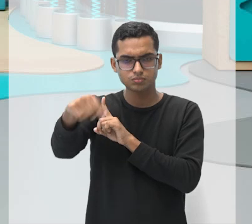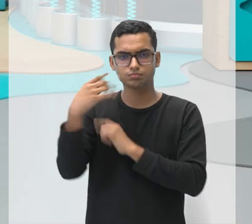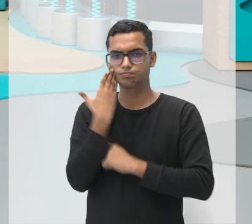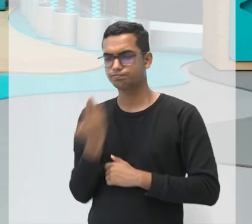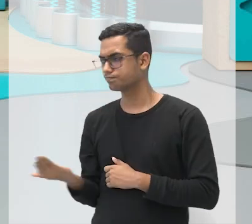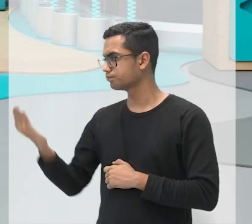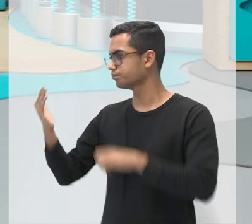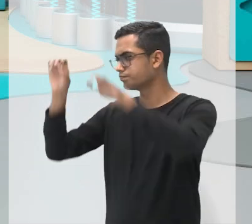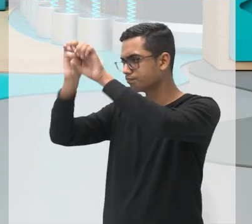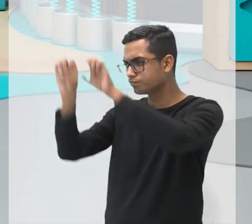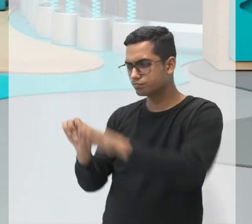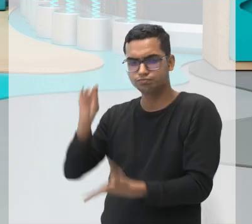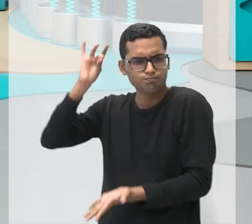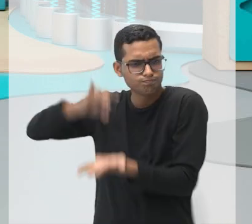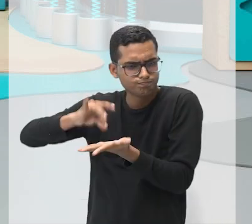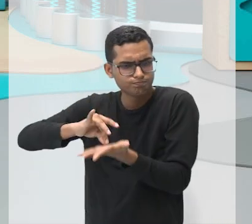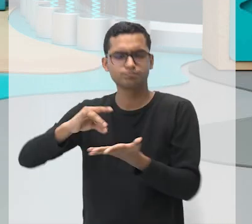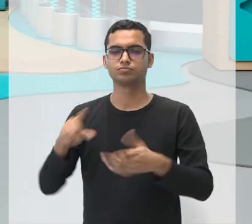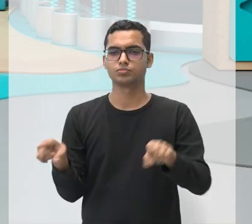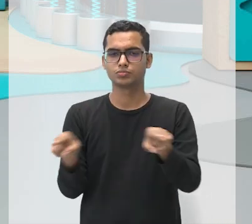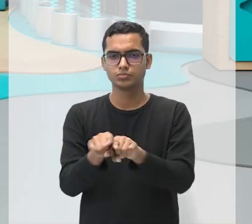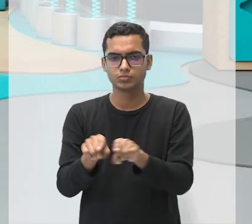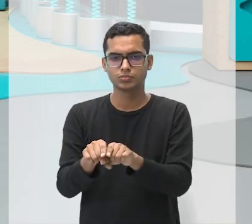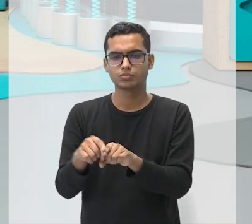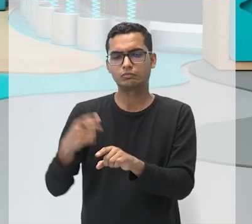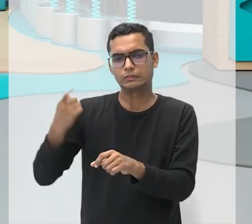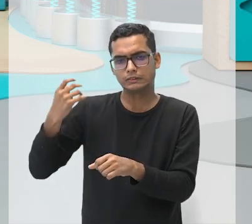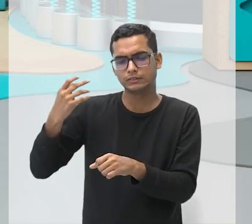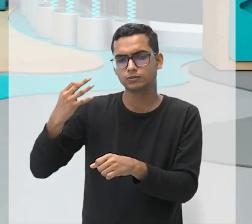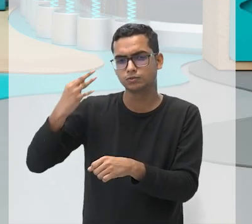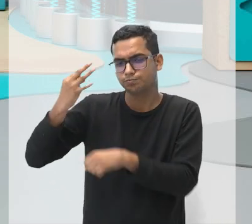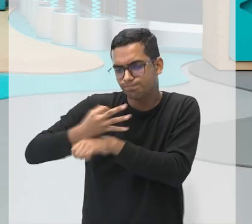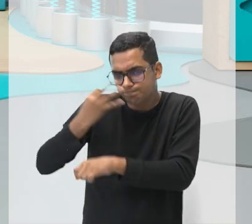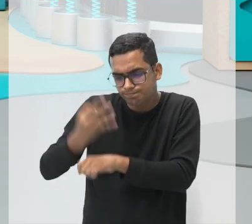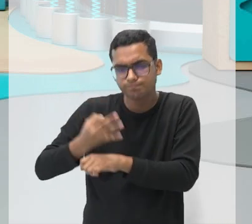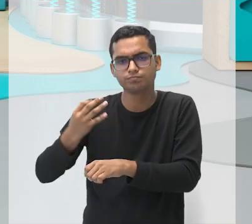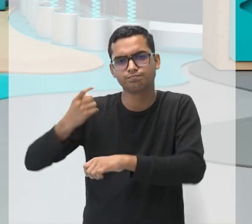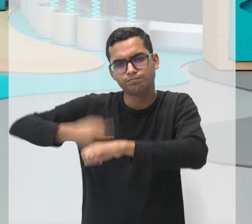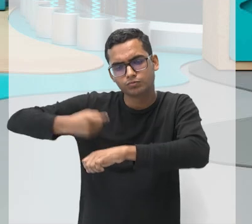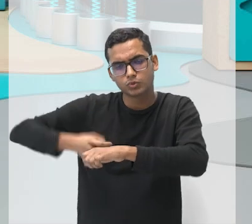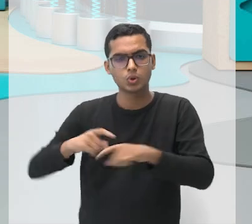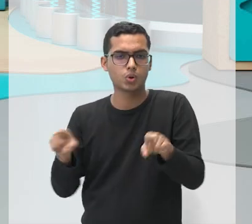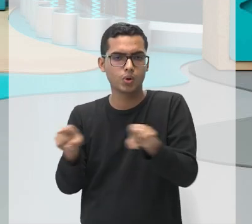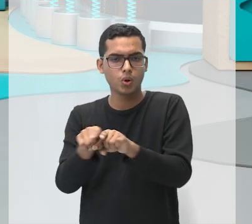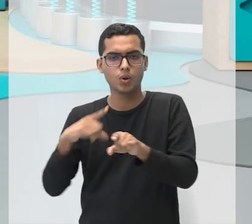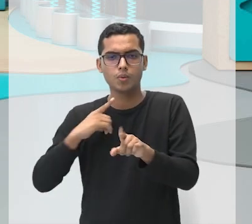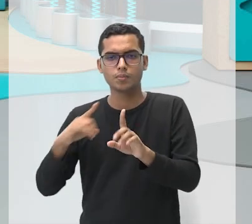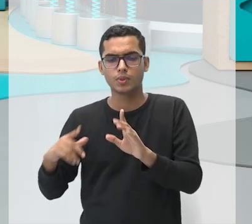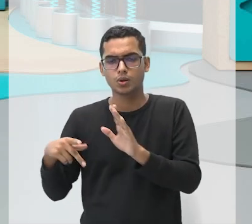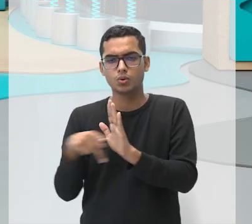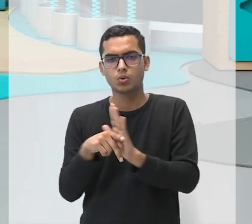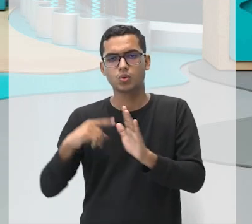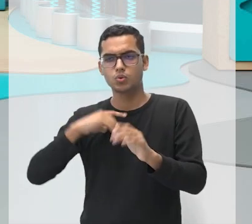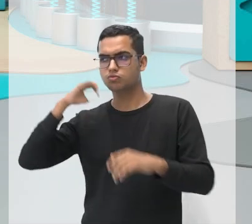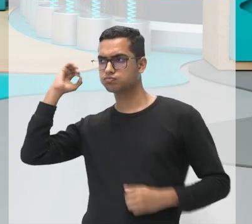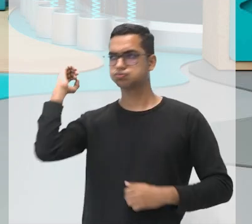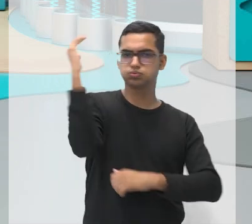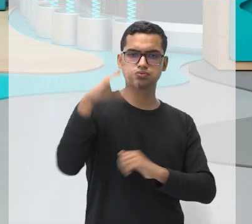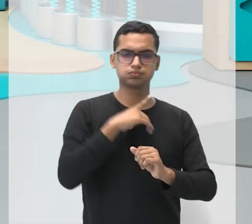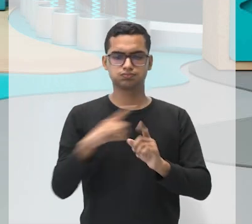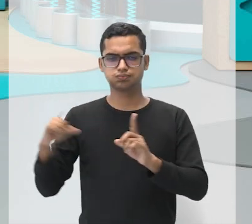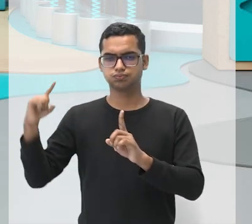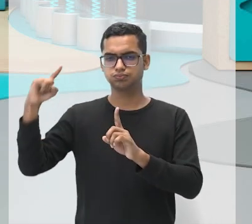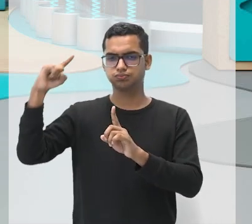estrutura com material rígido e que viaja ali ao longo de todo o campo de atletismo. A gente vai